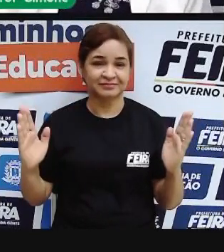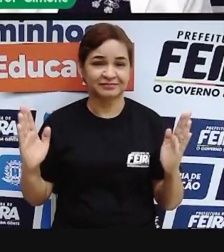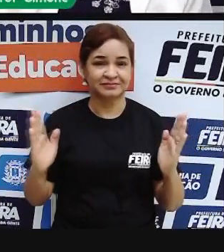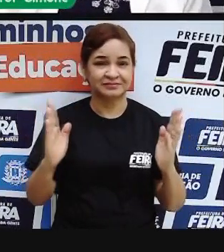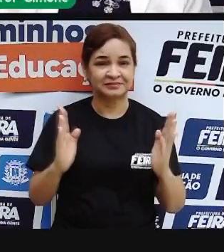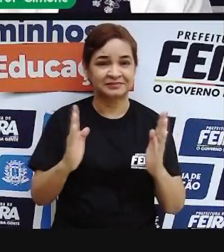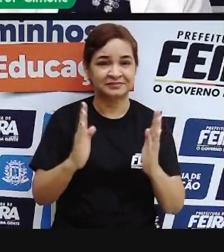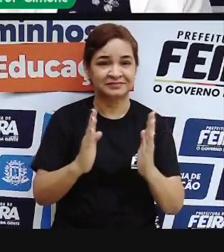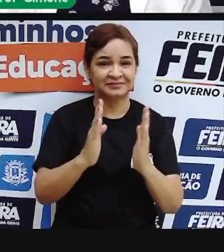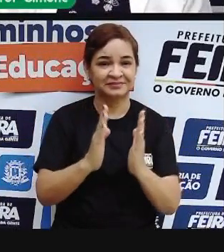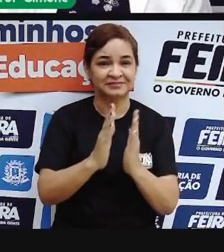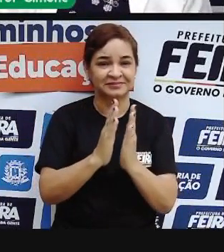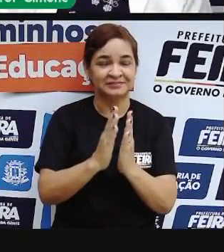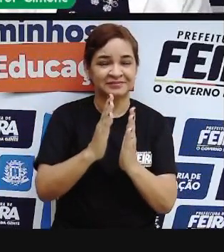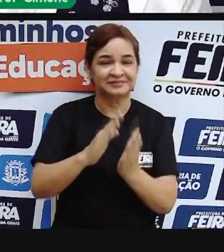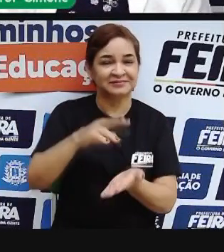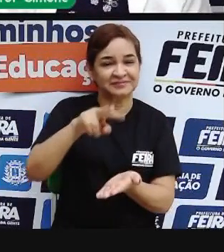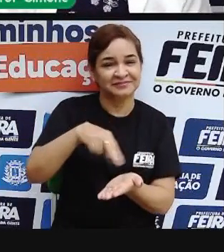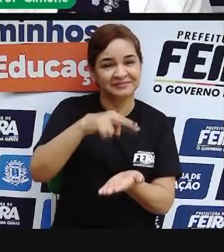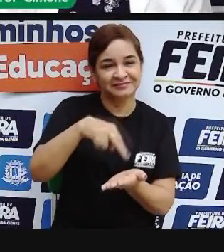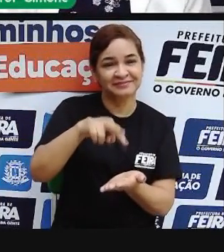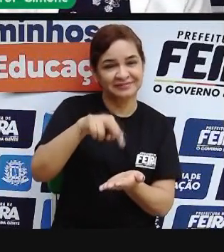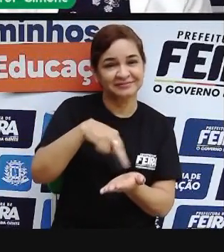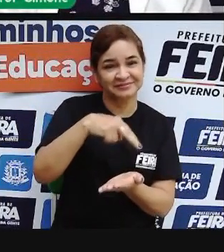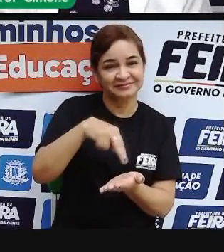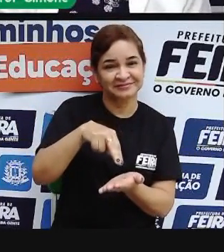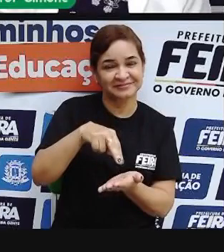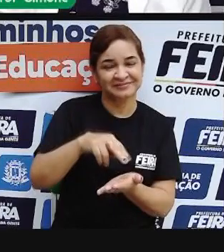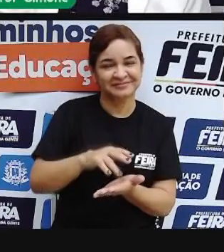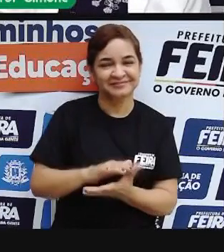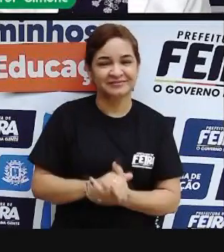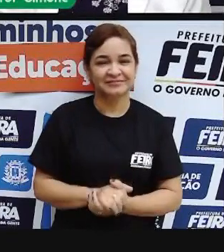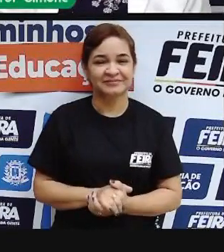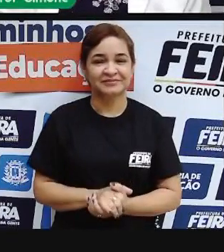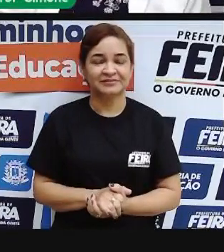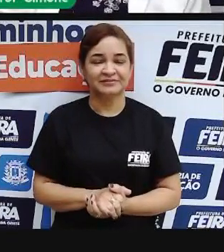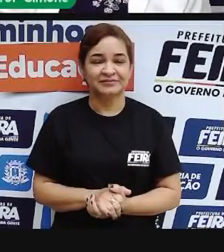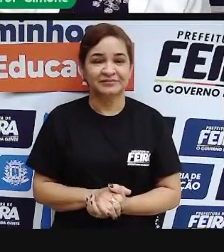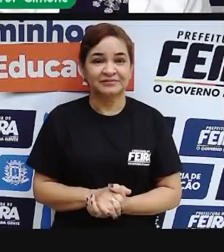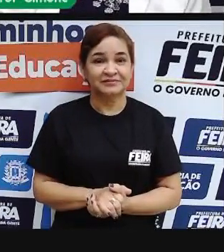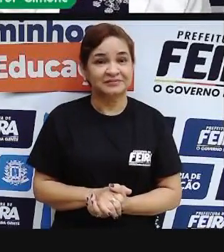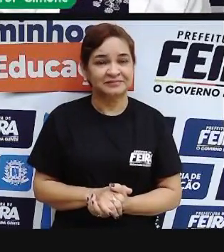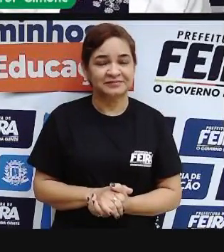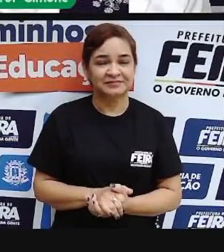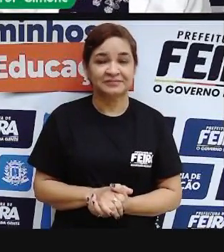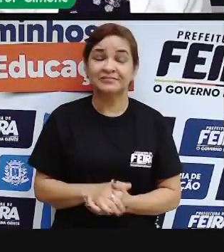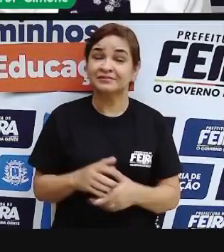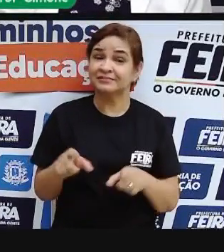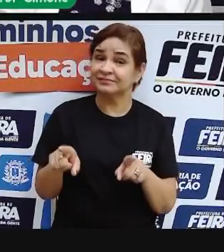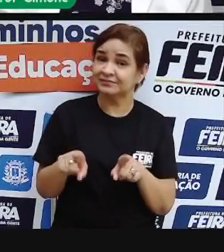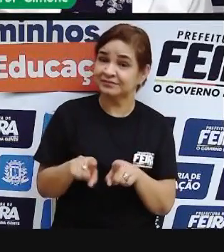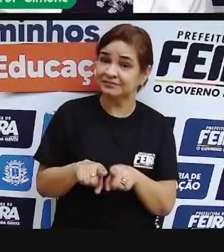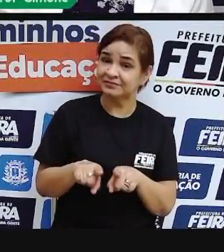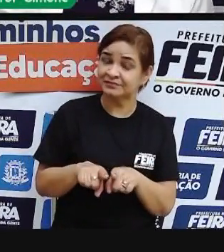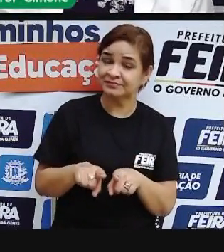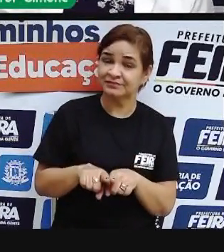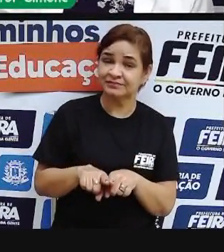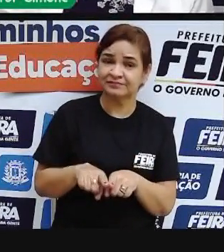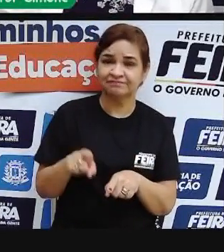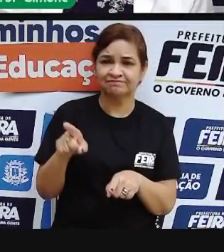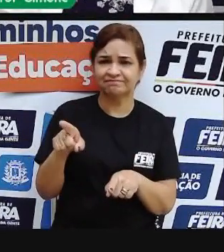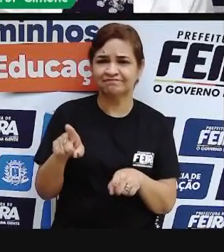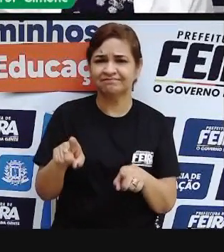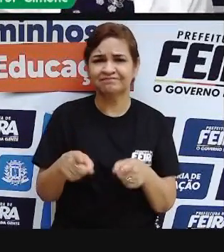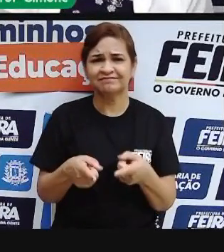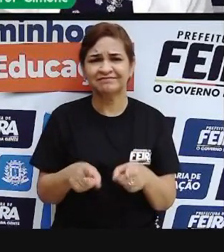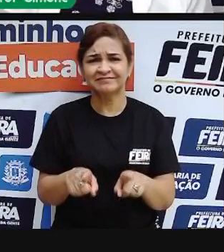os passos da coreografia. É muito tradicional também nesse período o assar o milho na